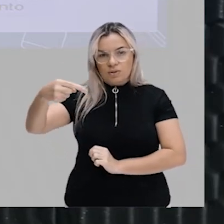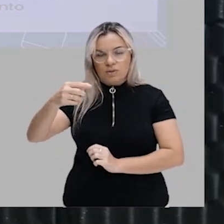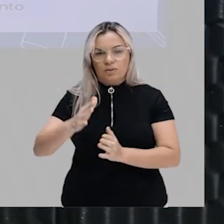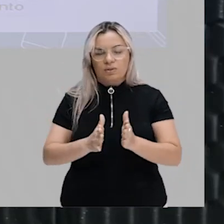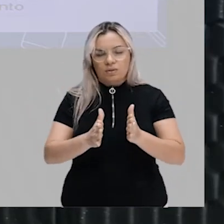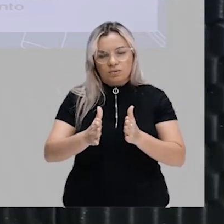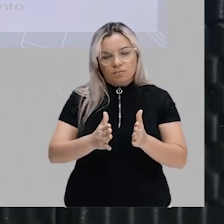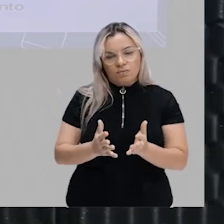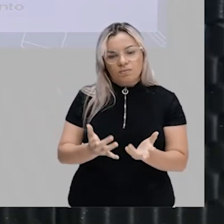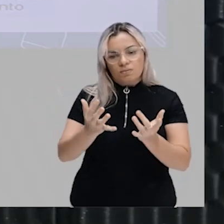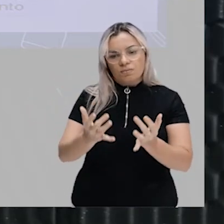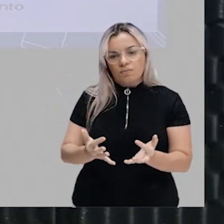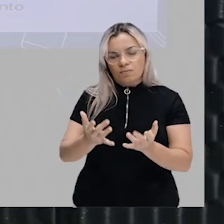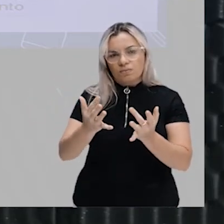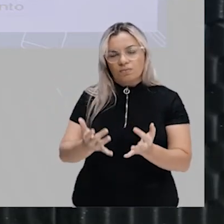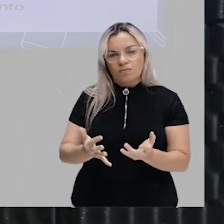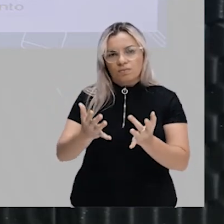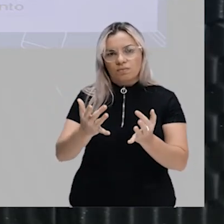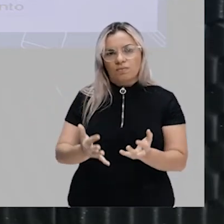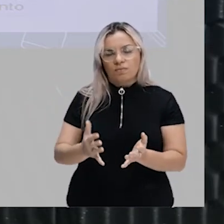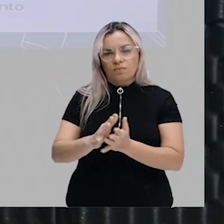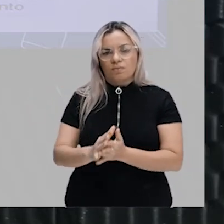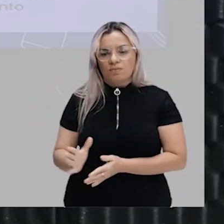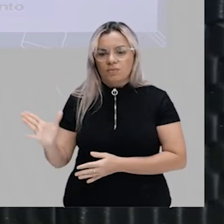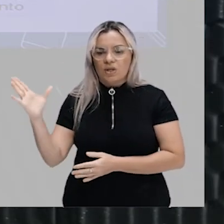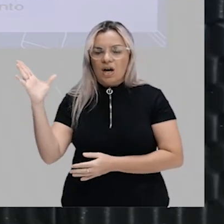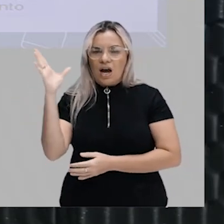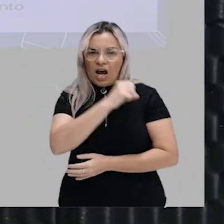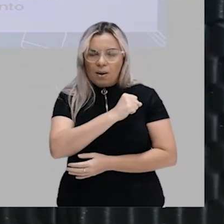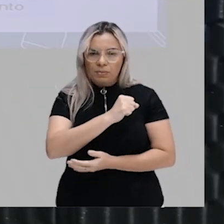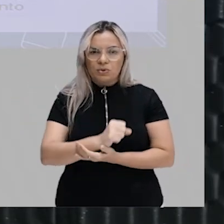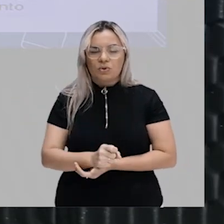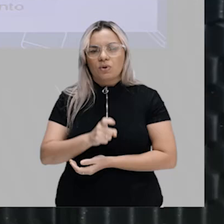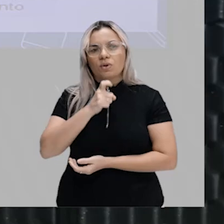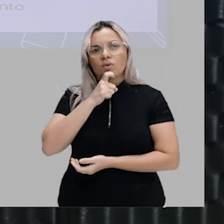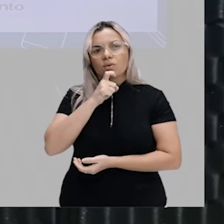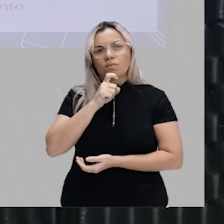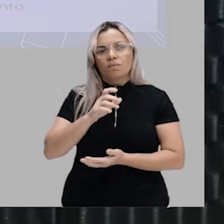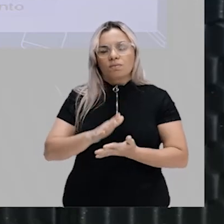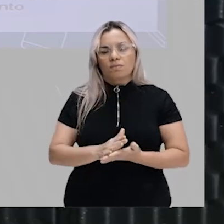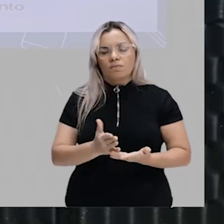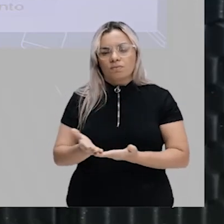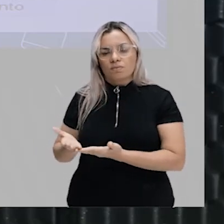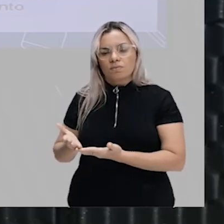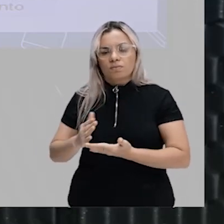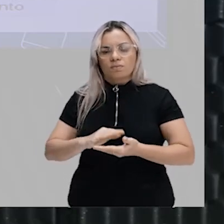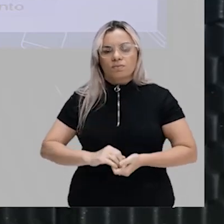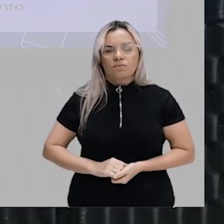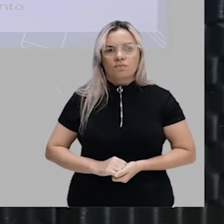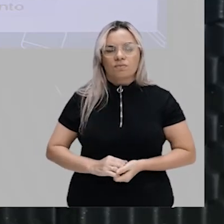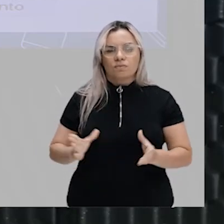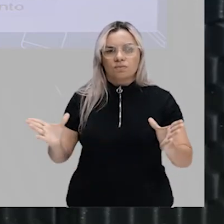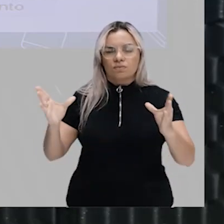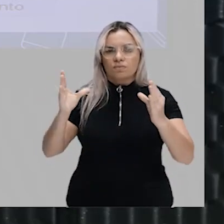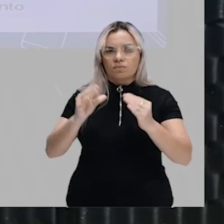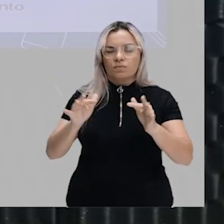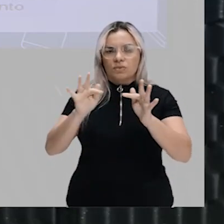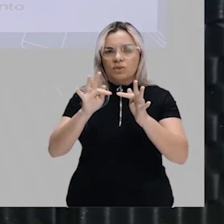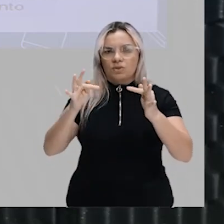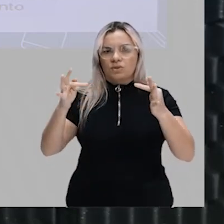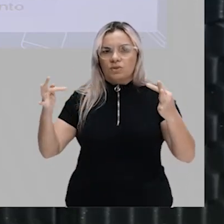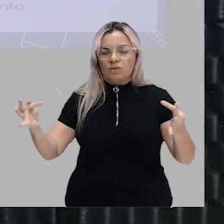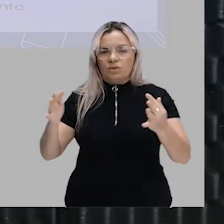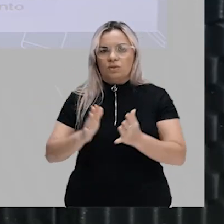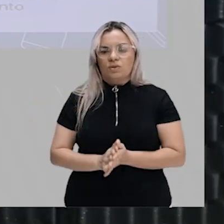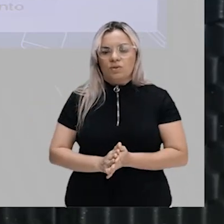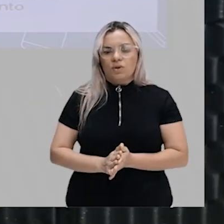aquecimento, ele promove um rápido resfriamento. Ou seja, resumindo, simplesmente um choque